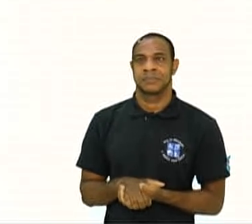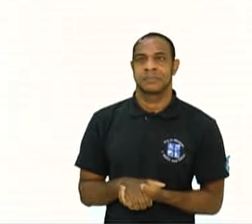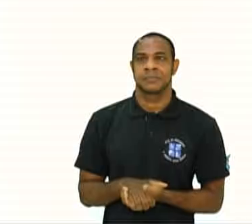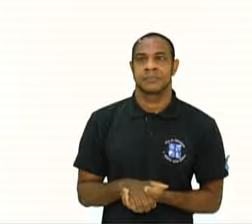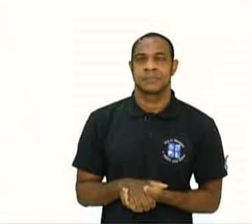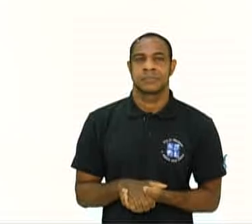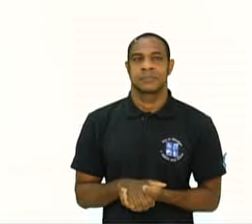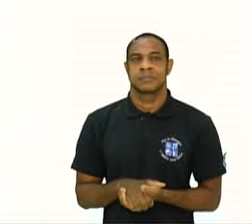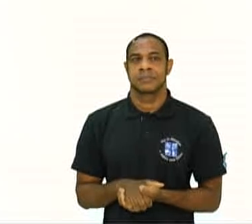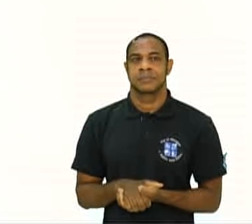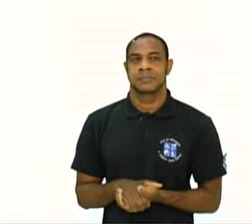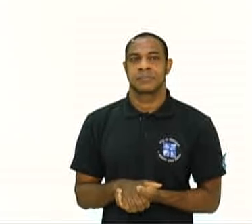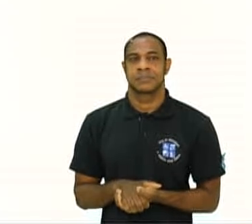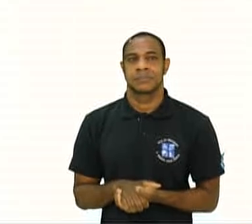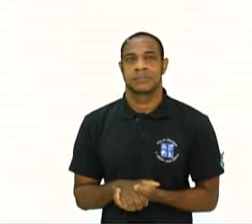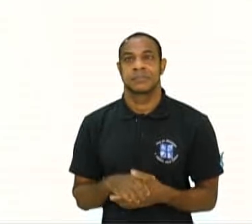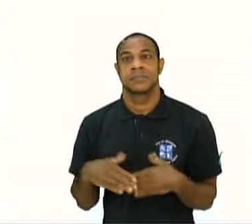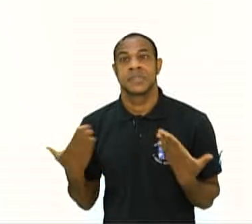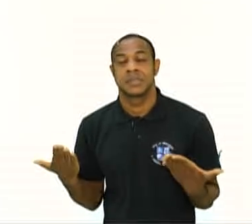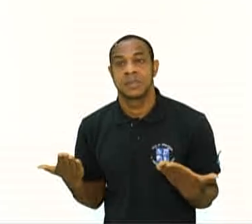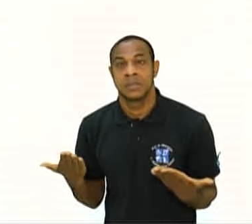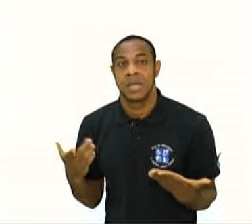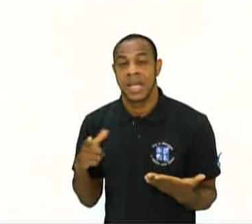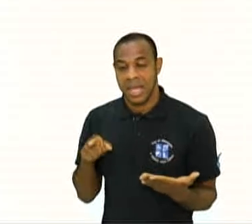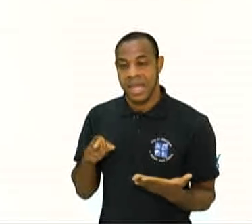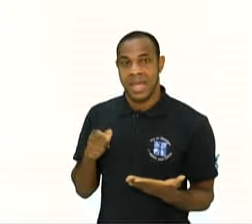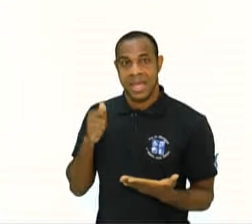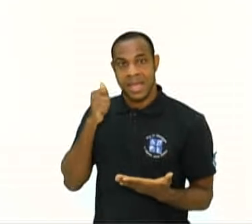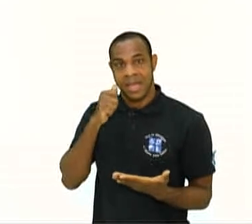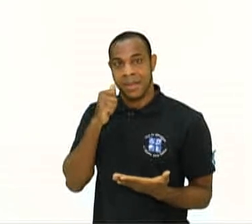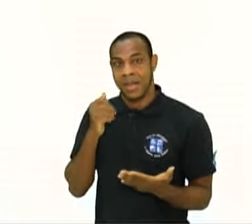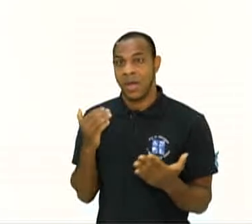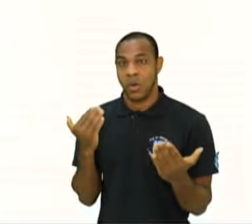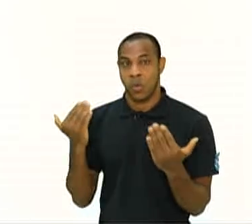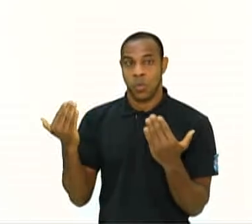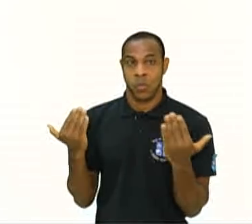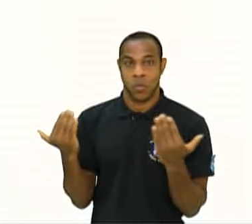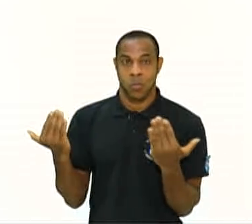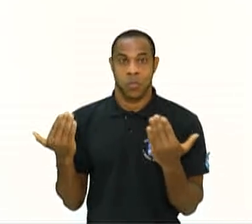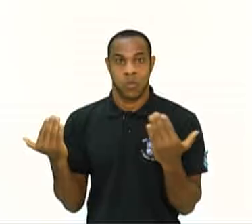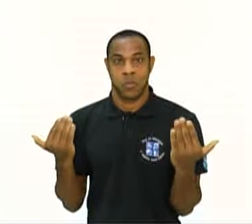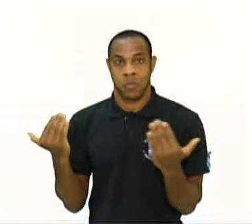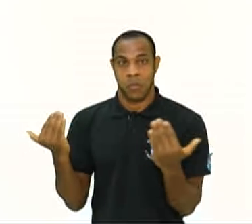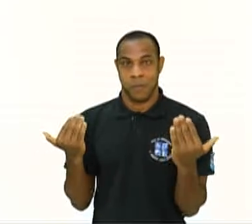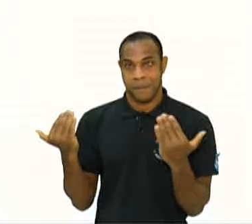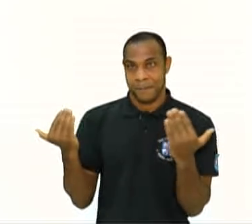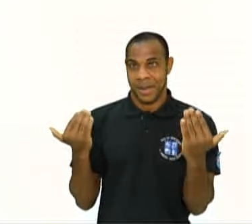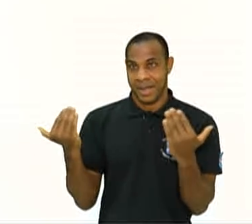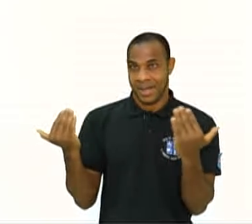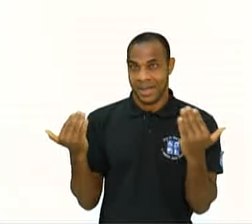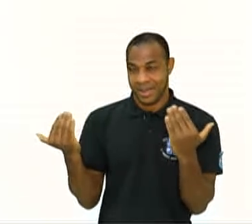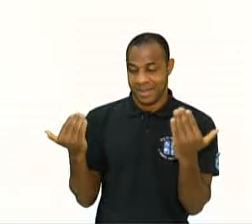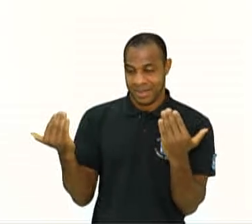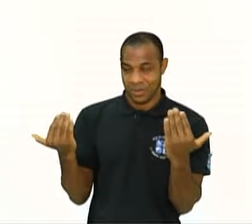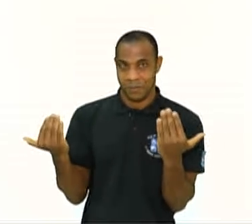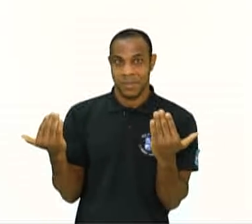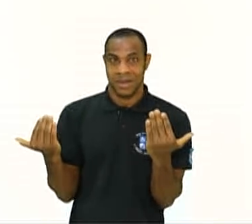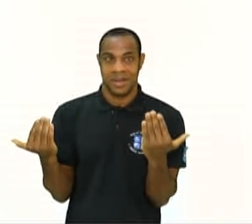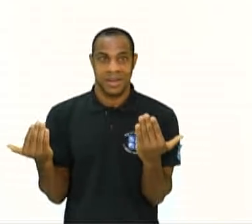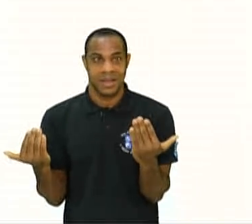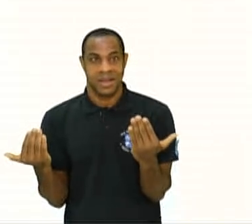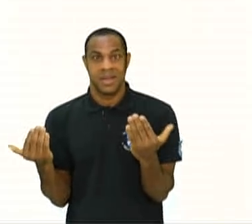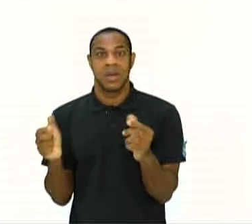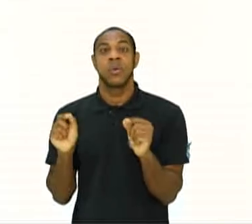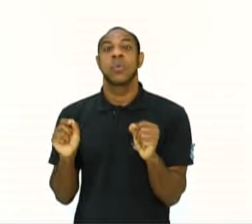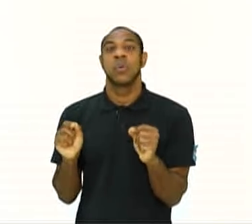from a sunburn. Então ela compara isso, né, o fato dela remover o papel da parede